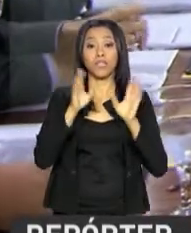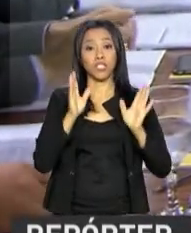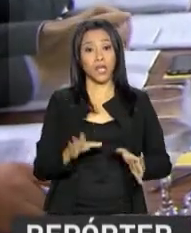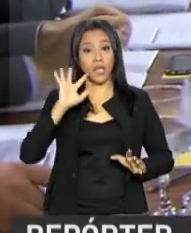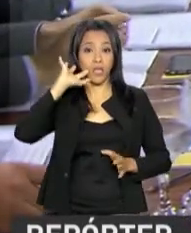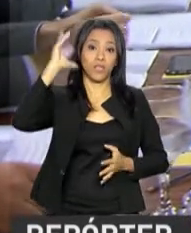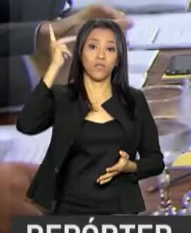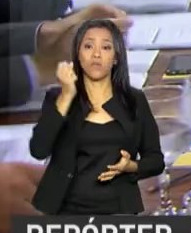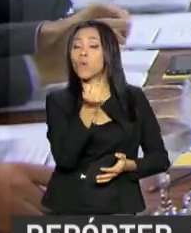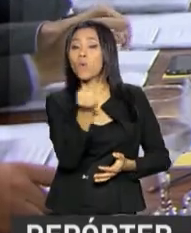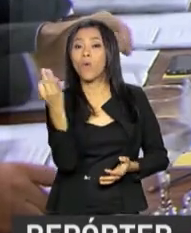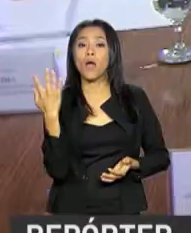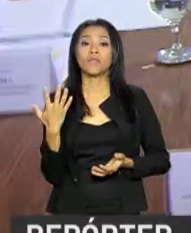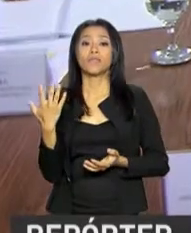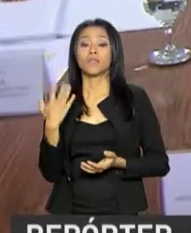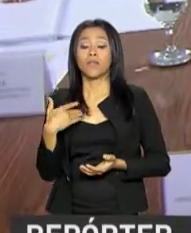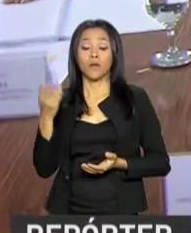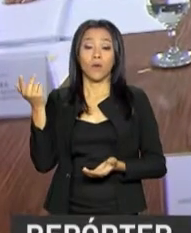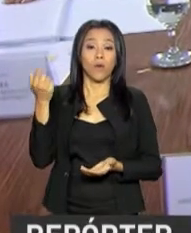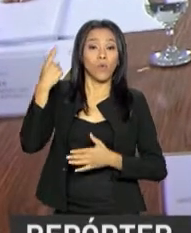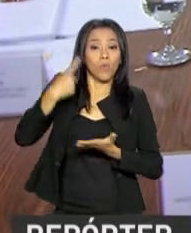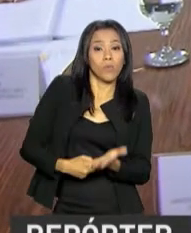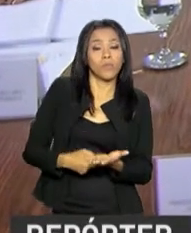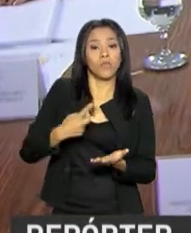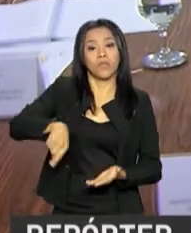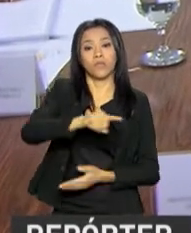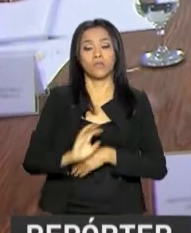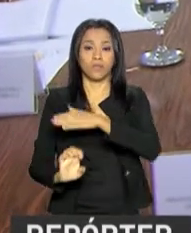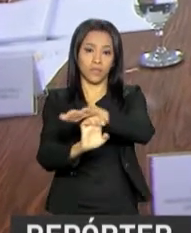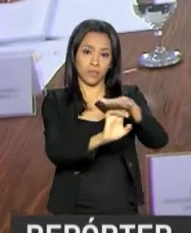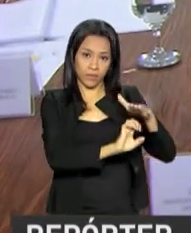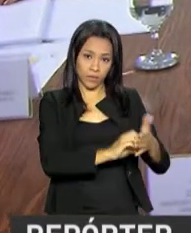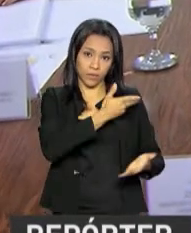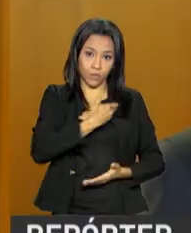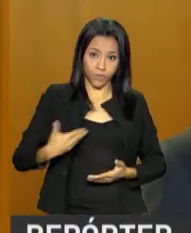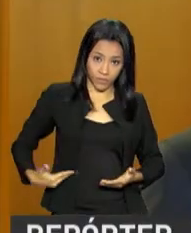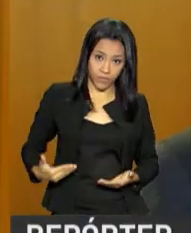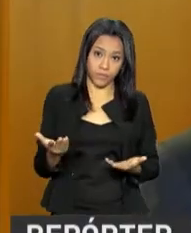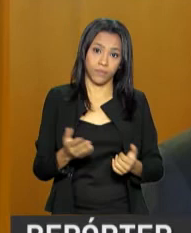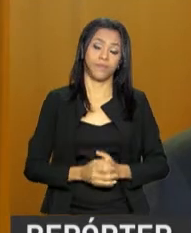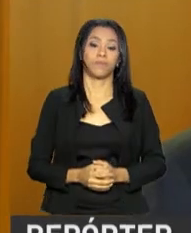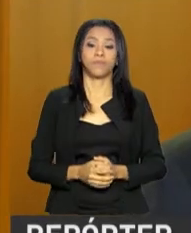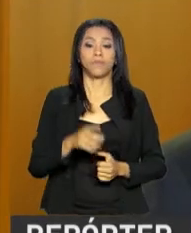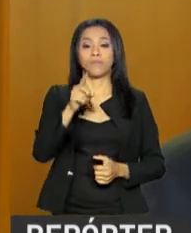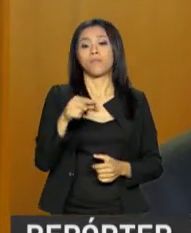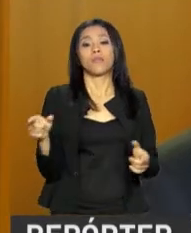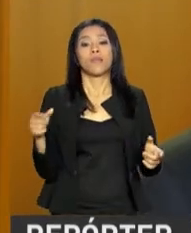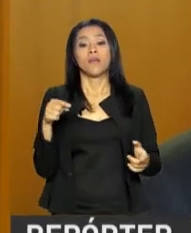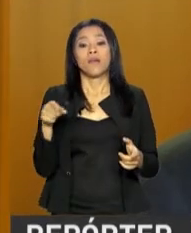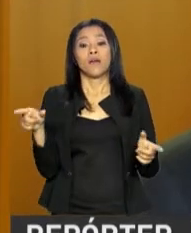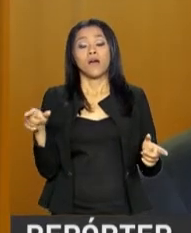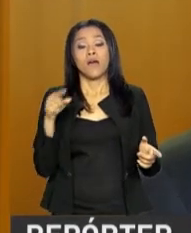os papéis das empresas públicas no processo de desestatização da eletrobrás a função do emmy é basicamente a